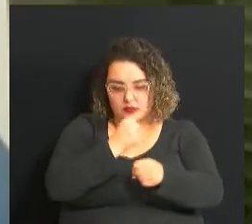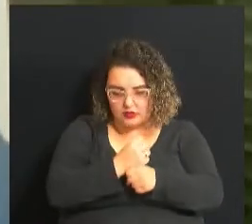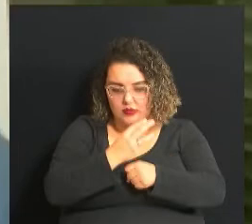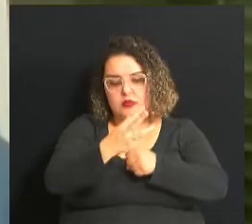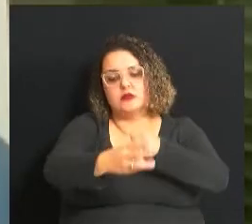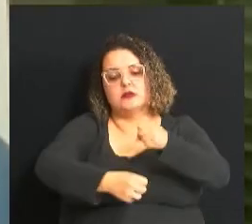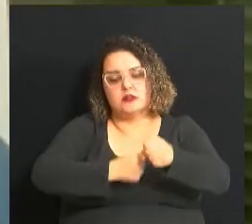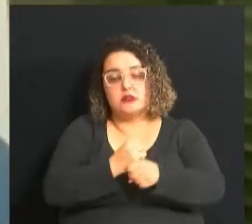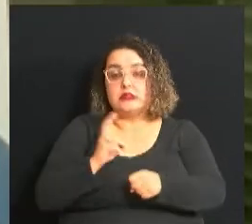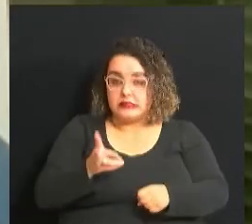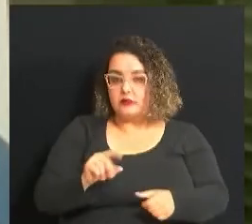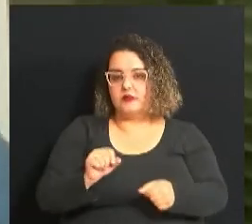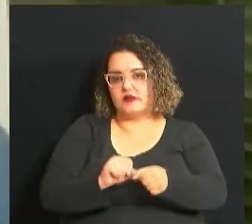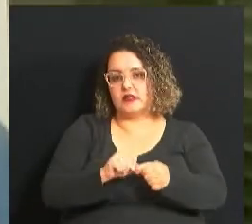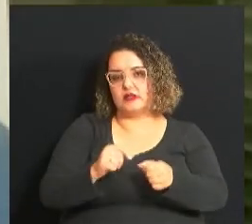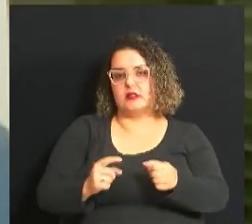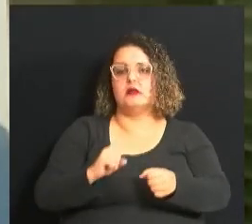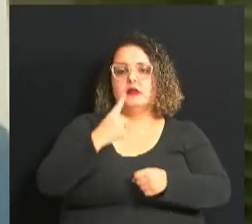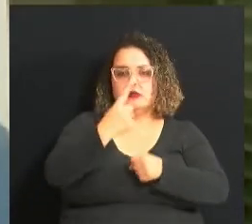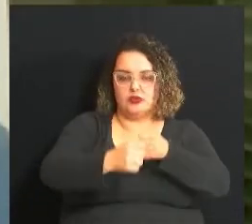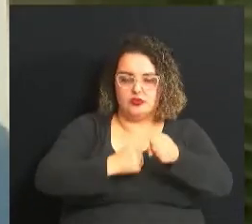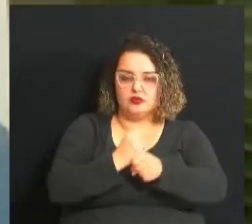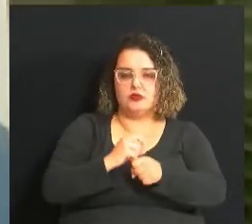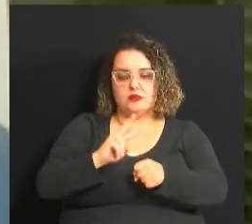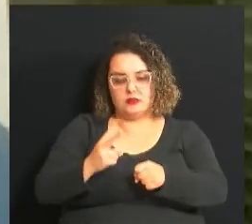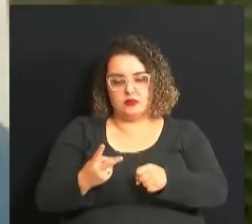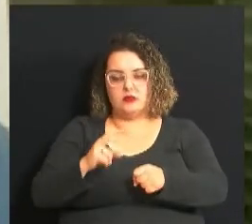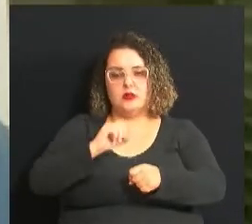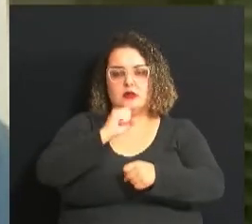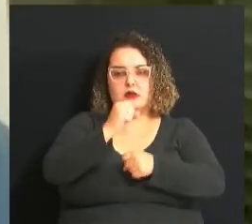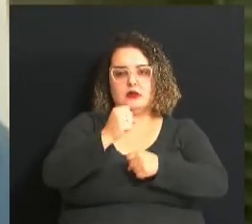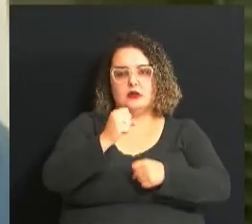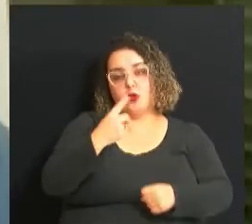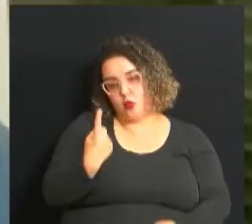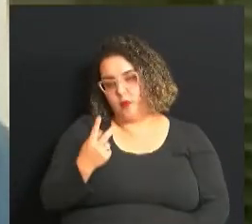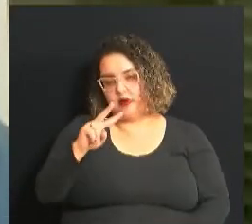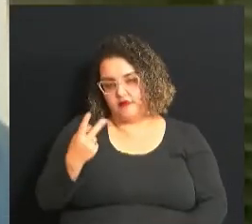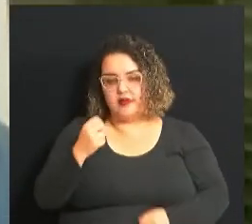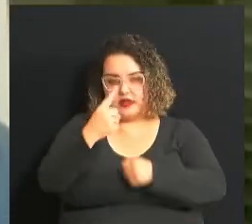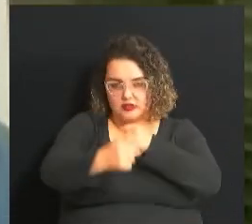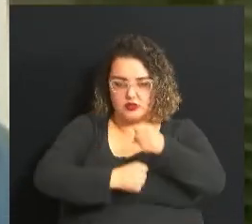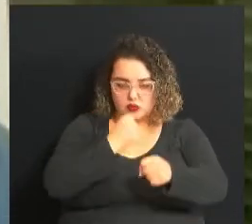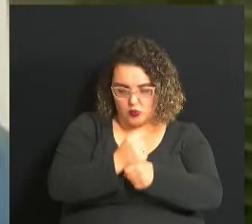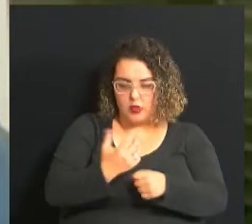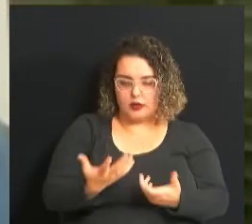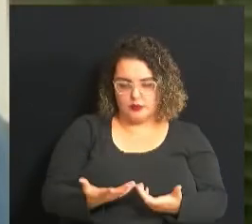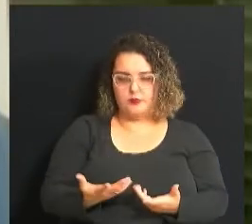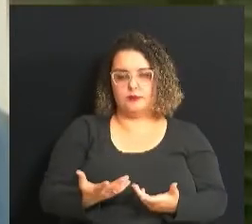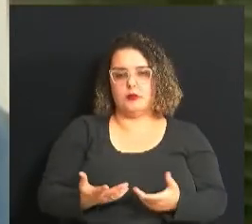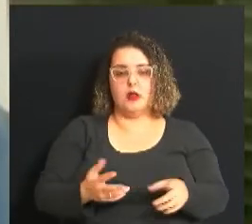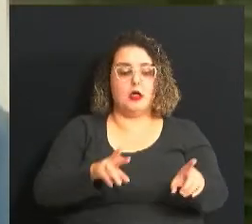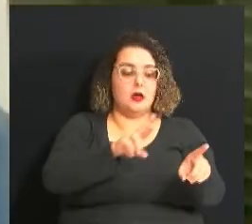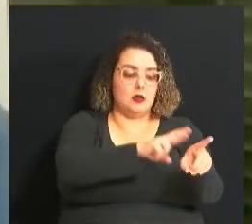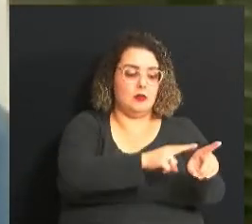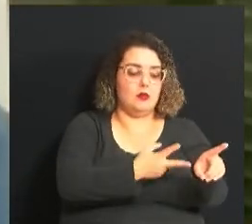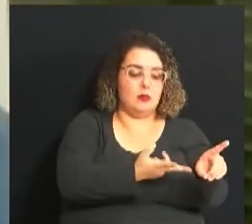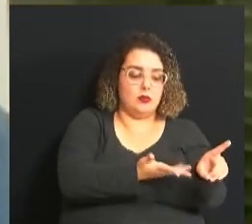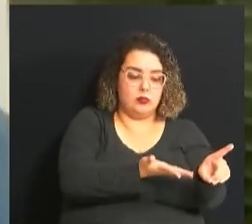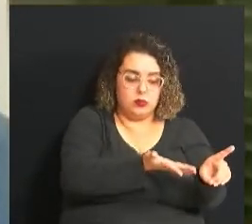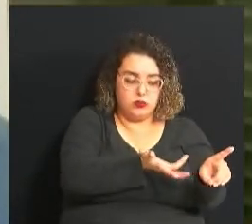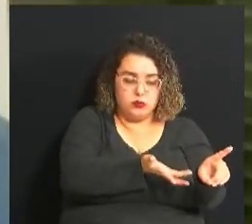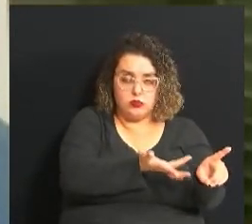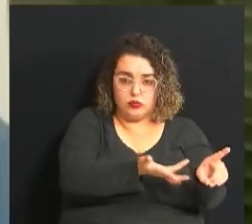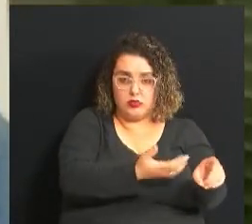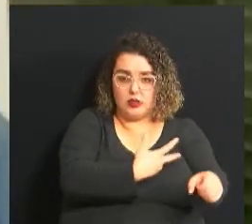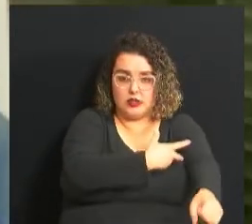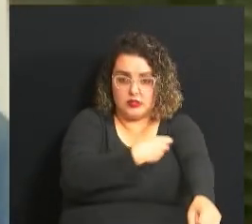basicamente, a gente fala para os homens virem ao urologista fazer toque e o exame de sangue anualmente